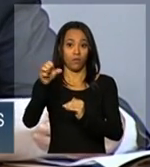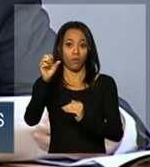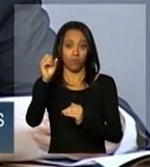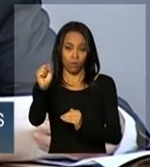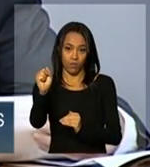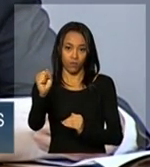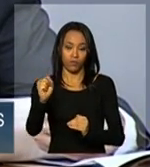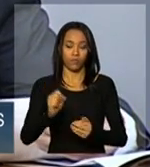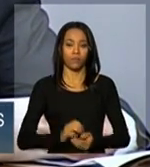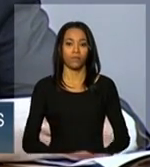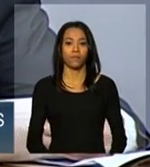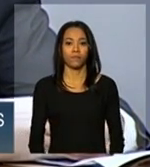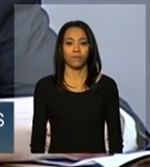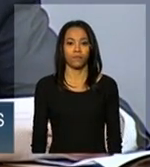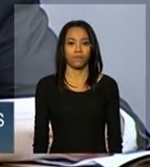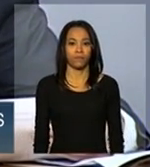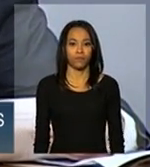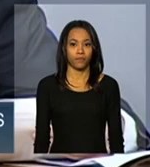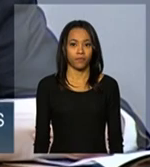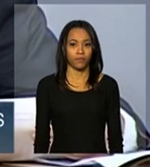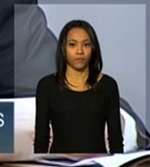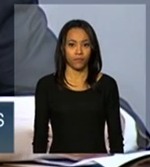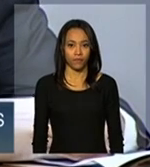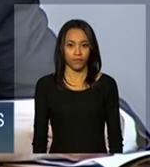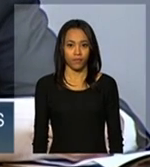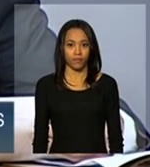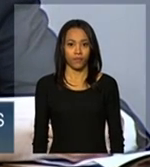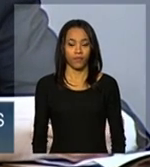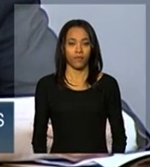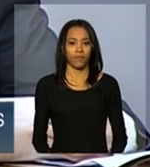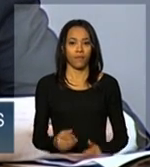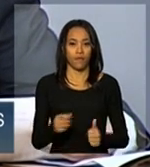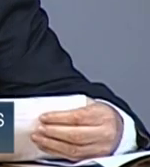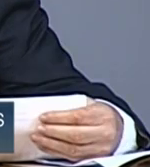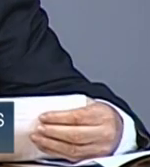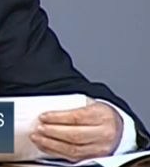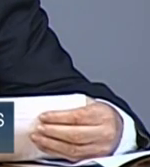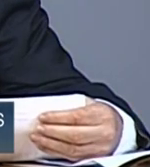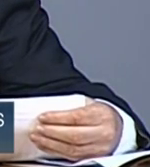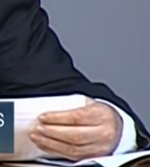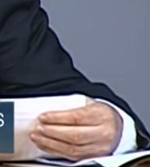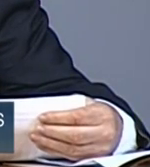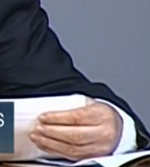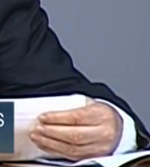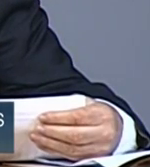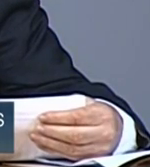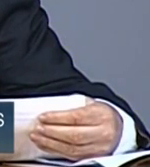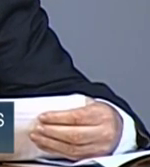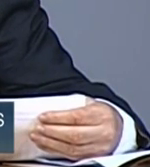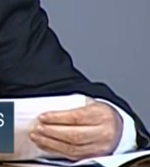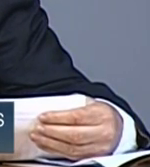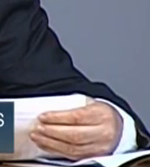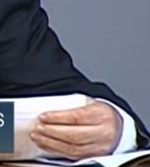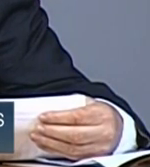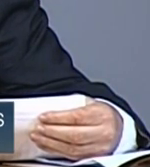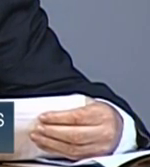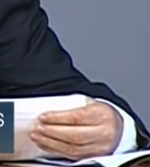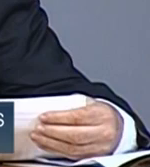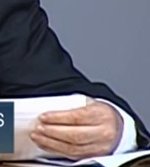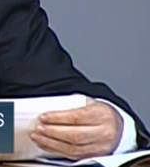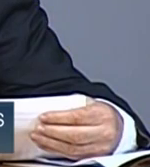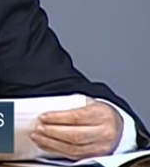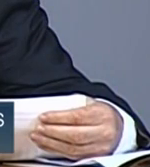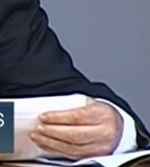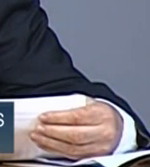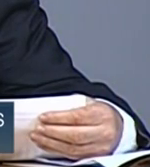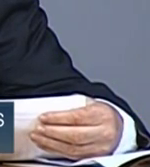0,8%. A agropecuária ficou estável, e nesse período do ano, de fato, a agropecuária cresce pouco,